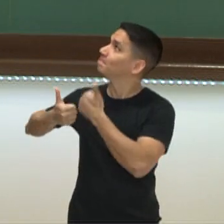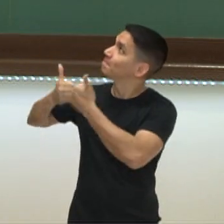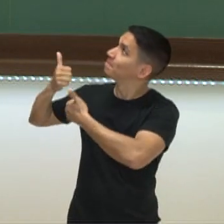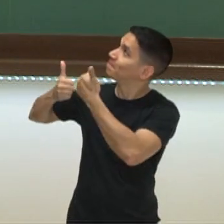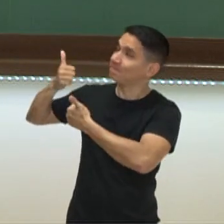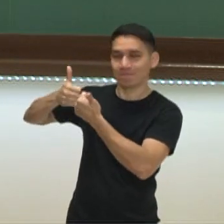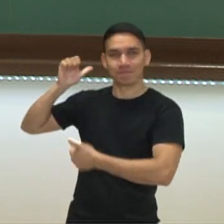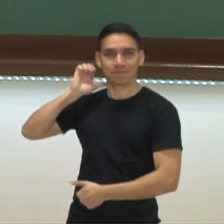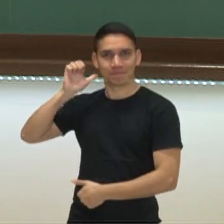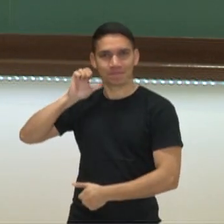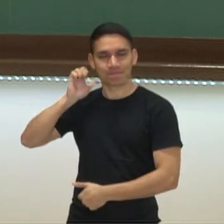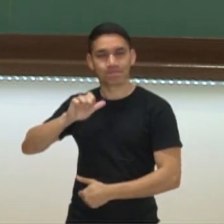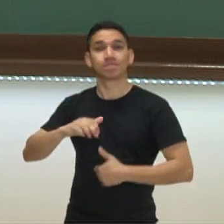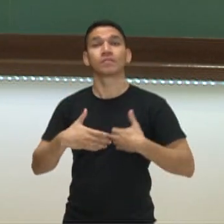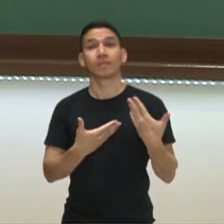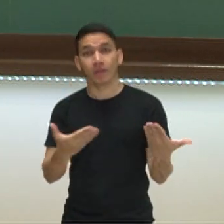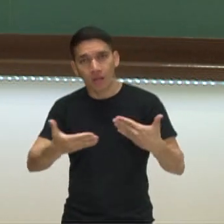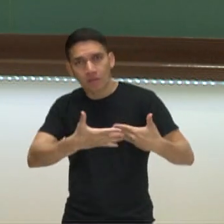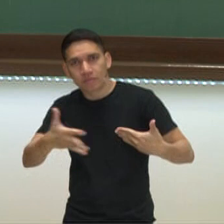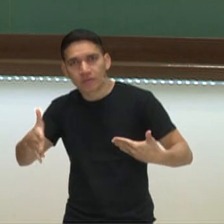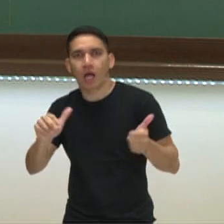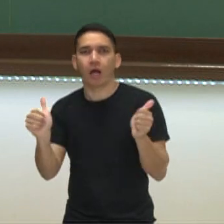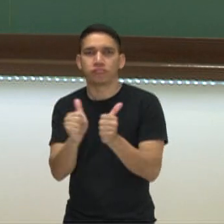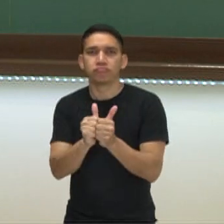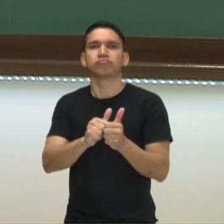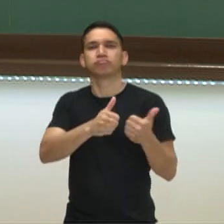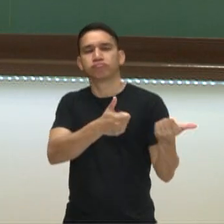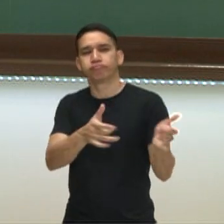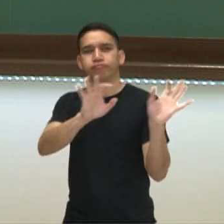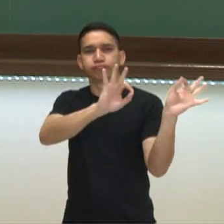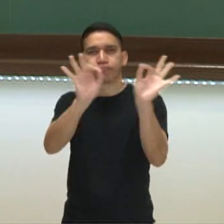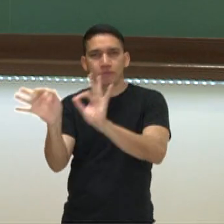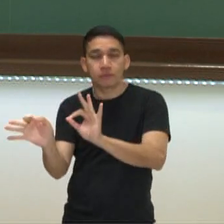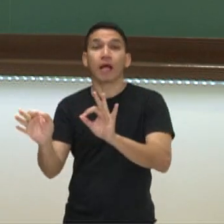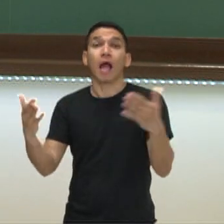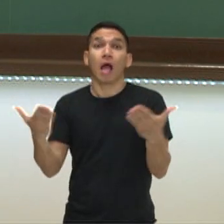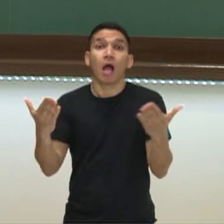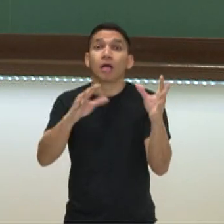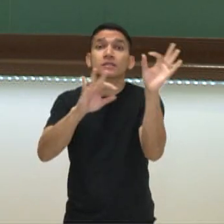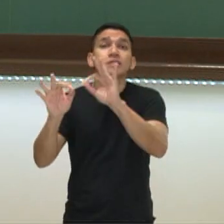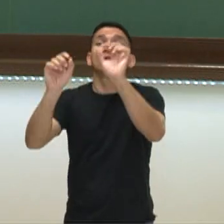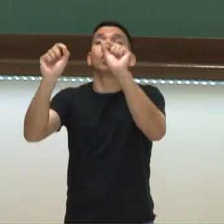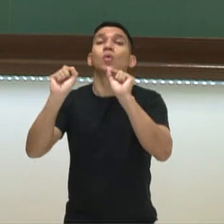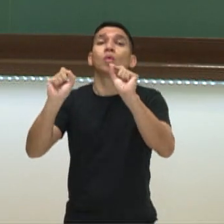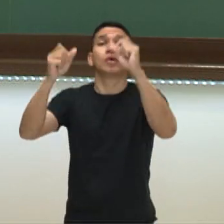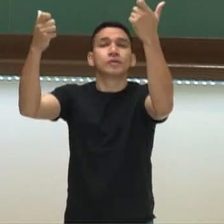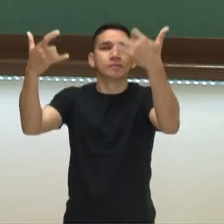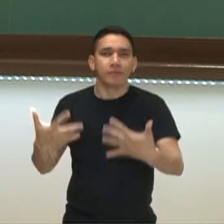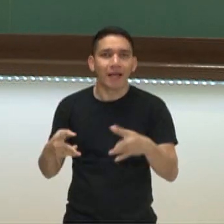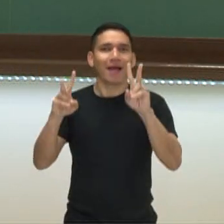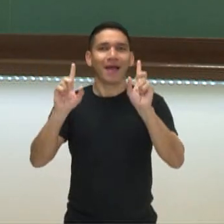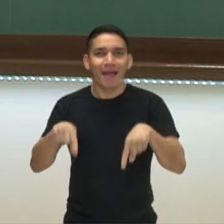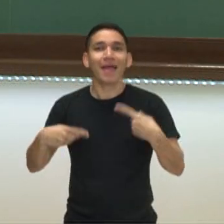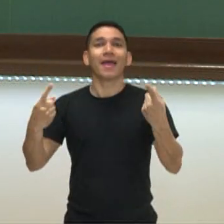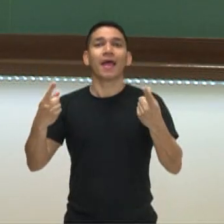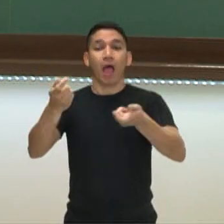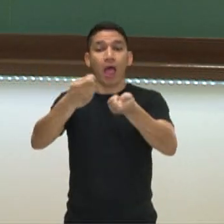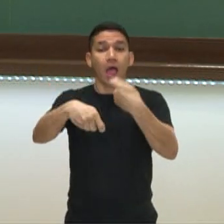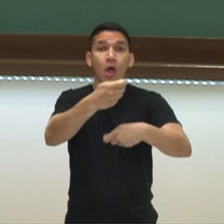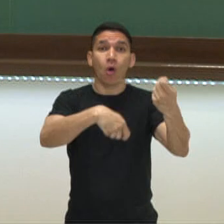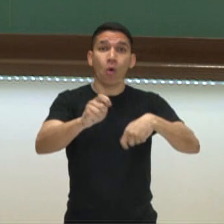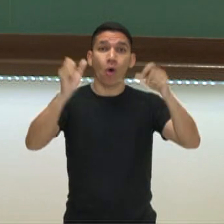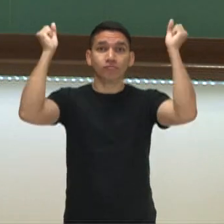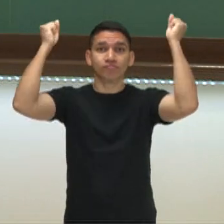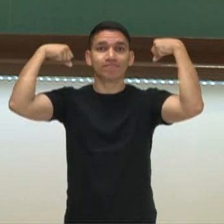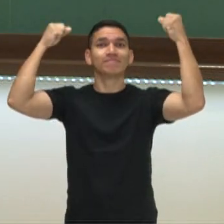Écio? Muito bem, ele irá interpretar para nós então esta aula e nesta aula falaremos então sobre a economia